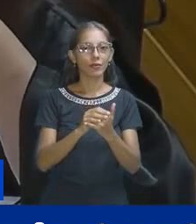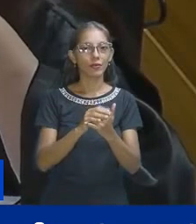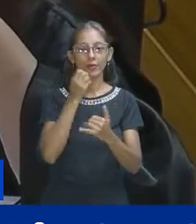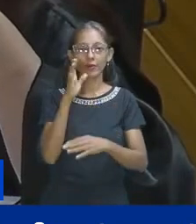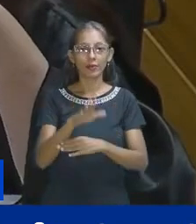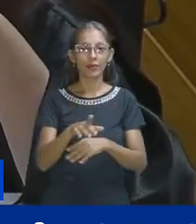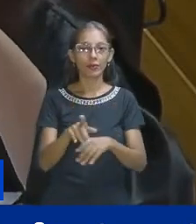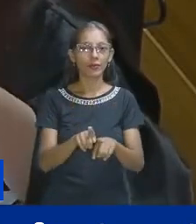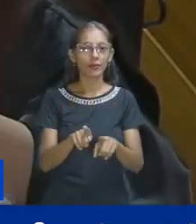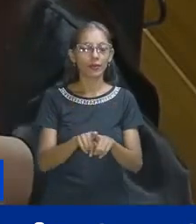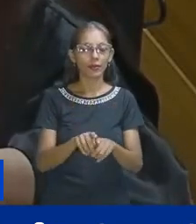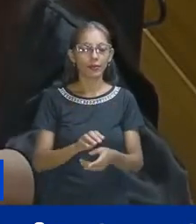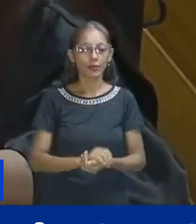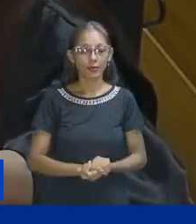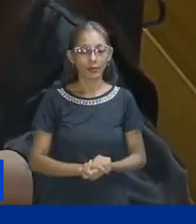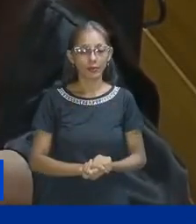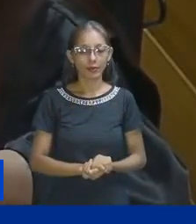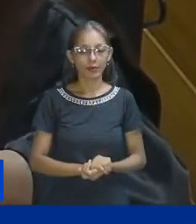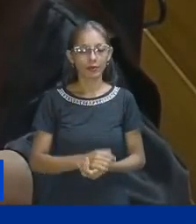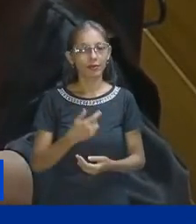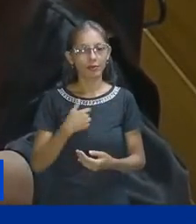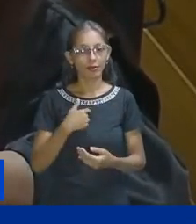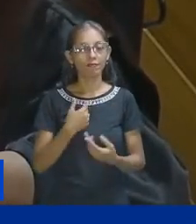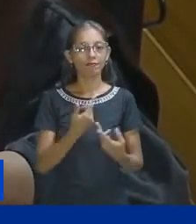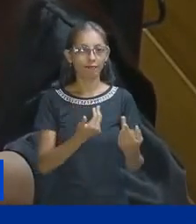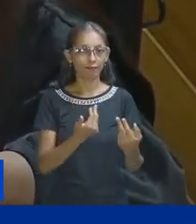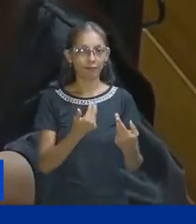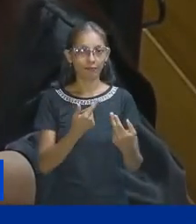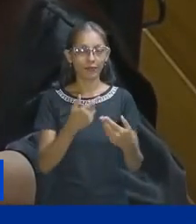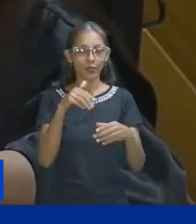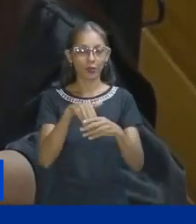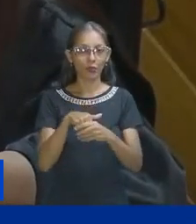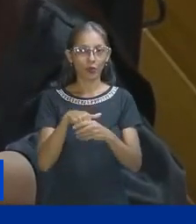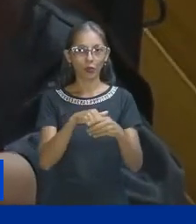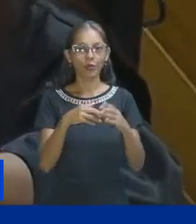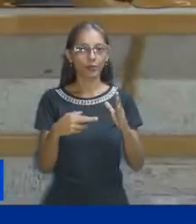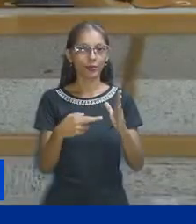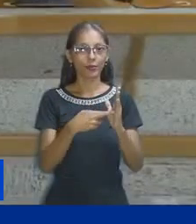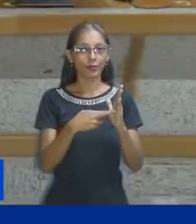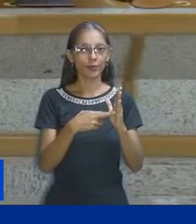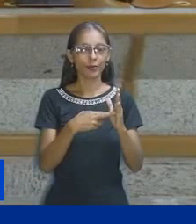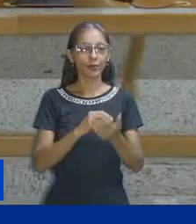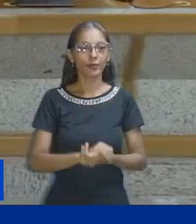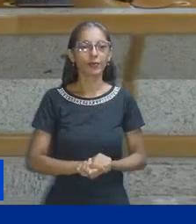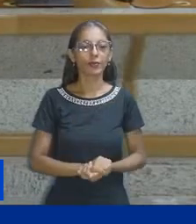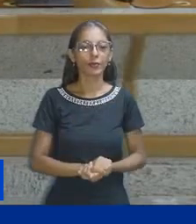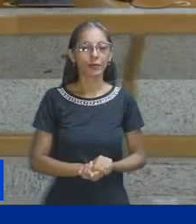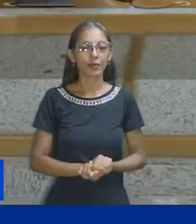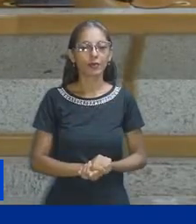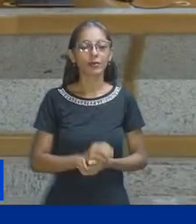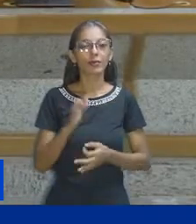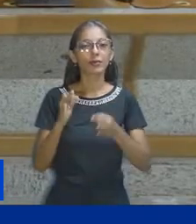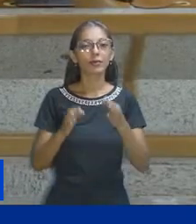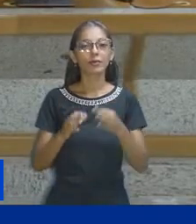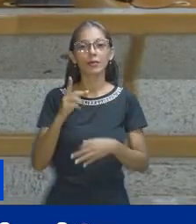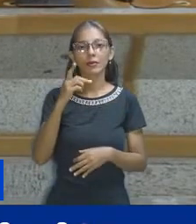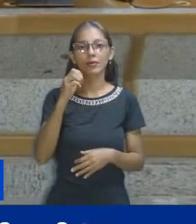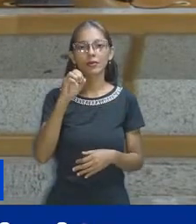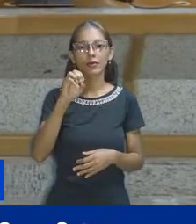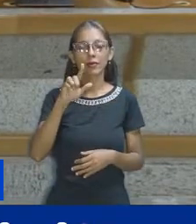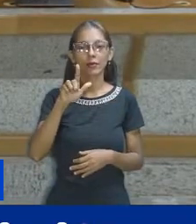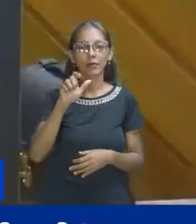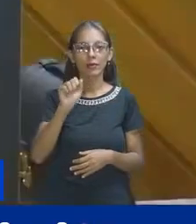castanhos, integralmente medianos, o voto de maquiagem feita, lançado pelo relator, nude nos lábios. Juíza Paola Santos.